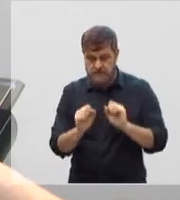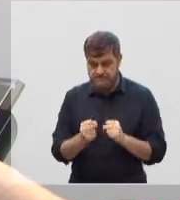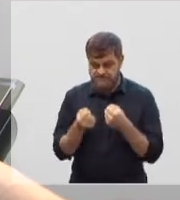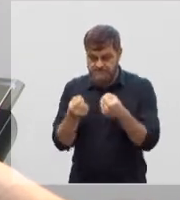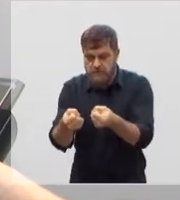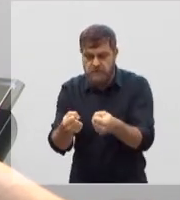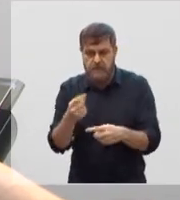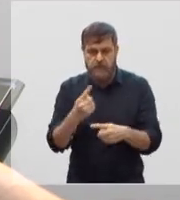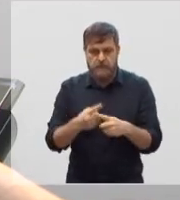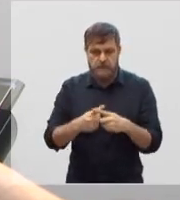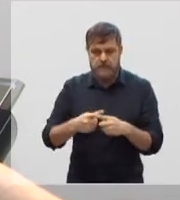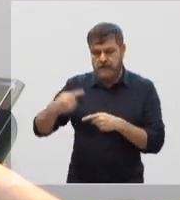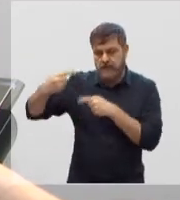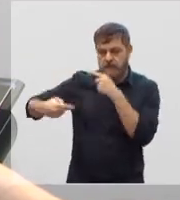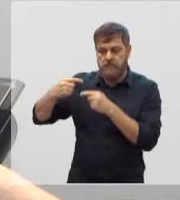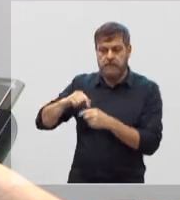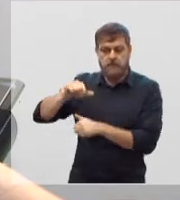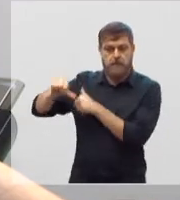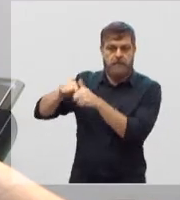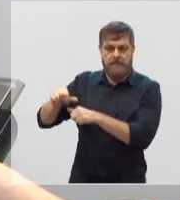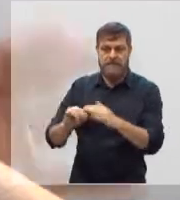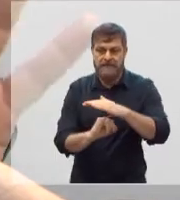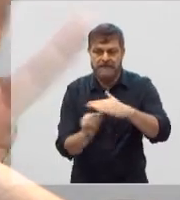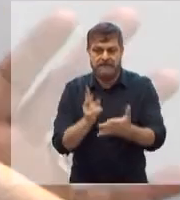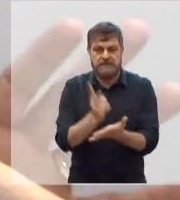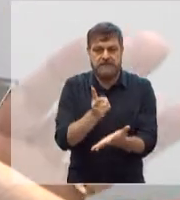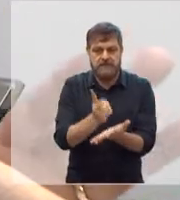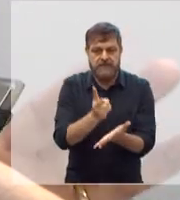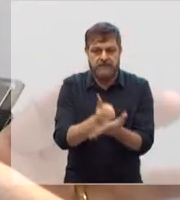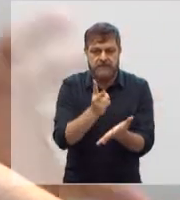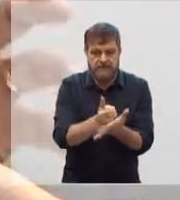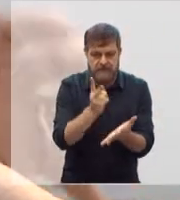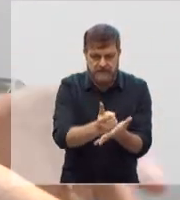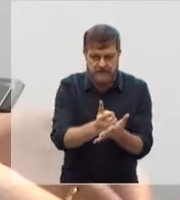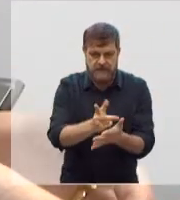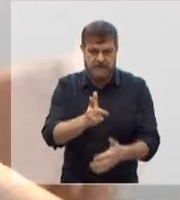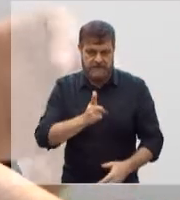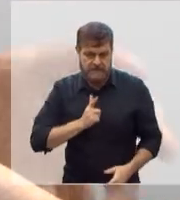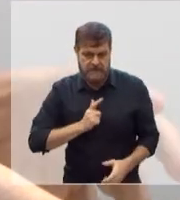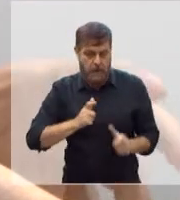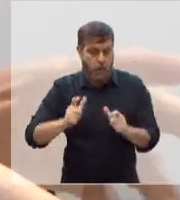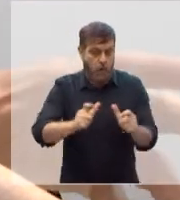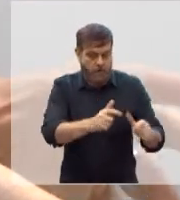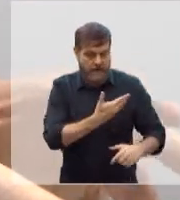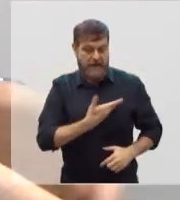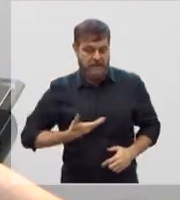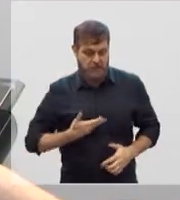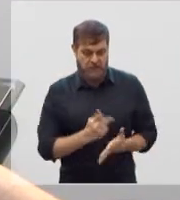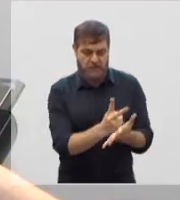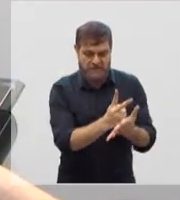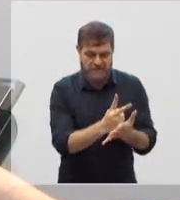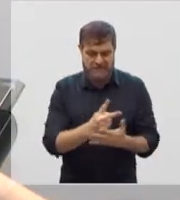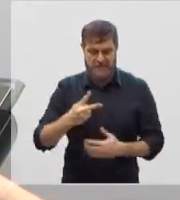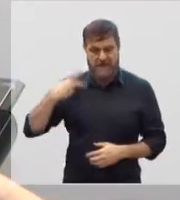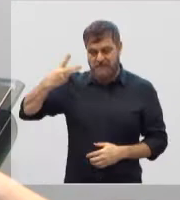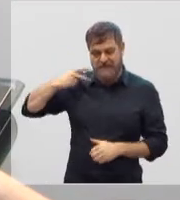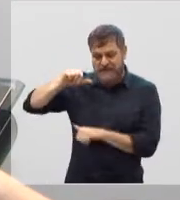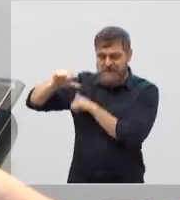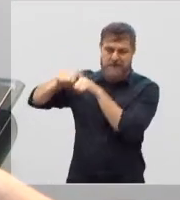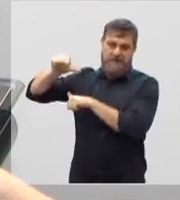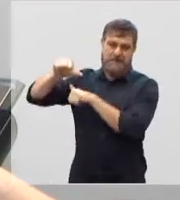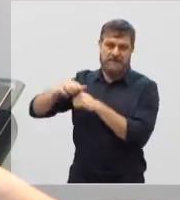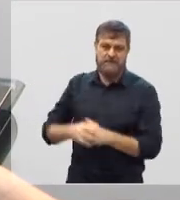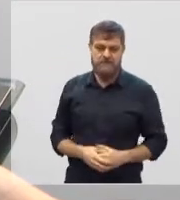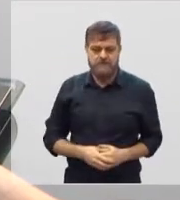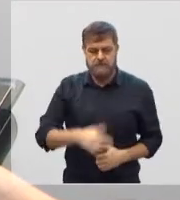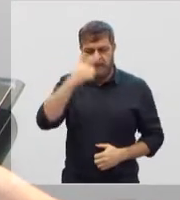as instituições, porque os políticos passam, as instituições devem permanecer robustas, firmes, né? Então, a